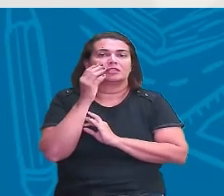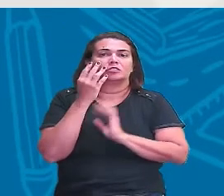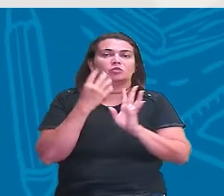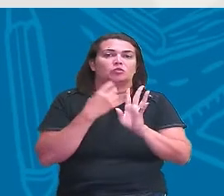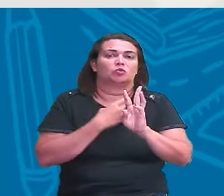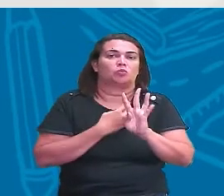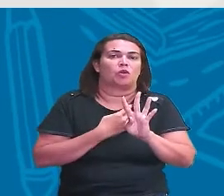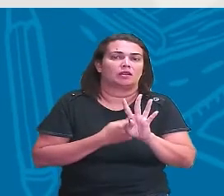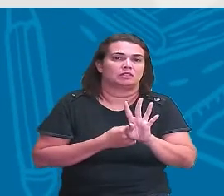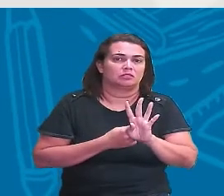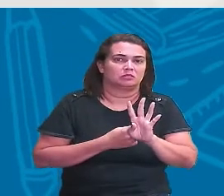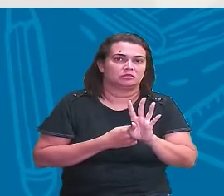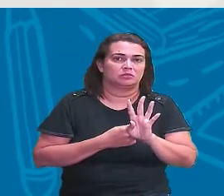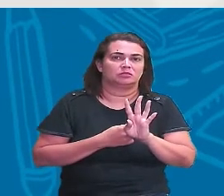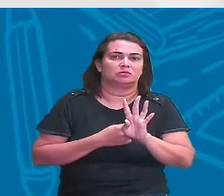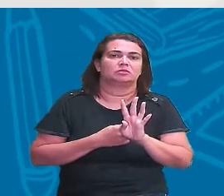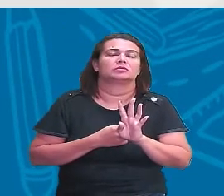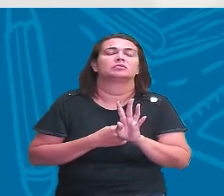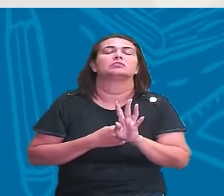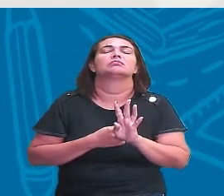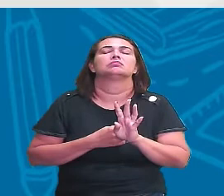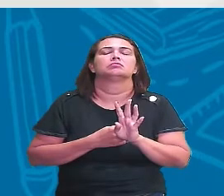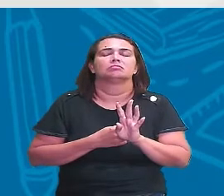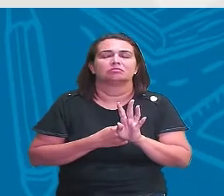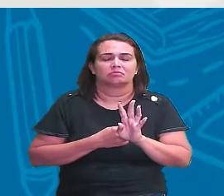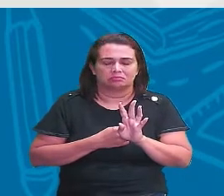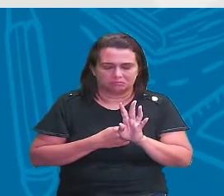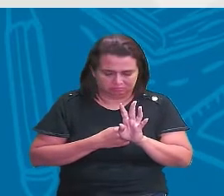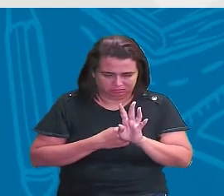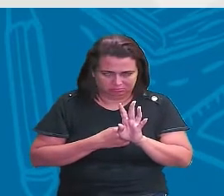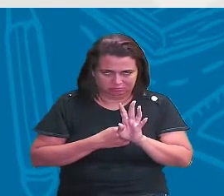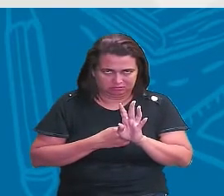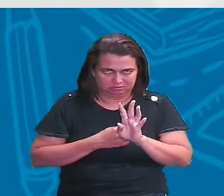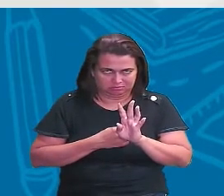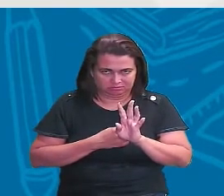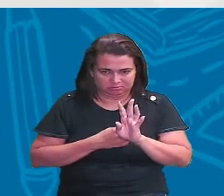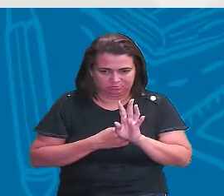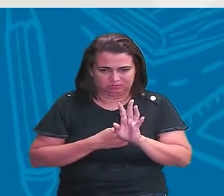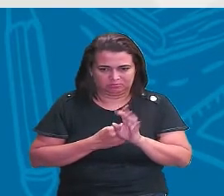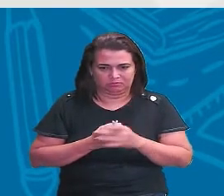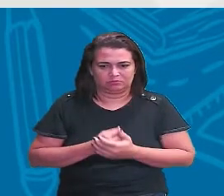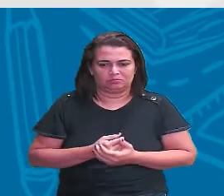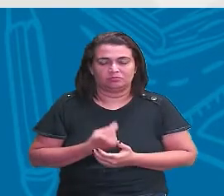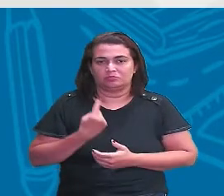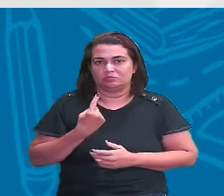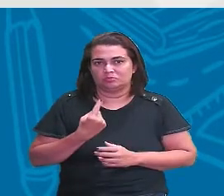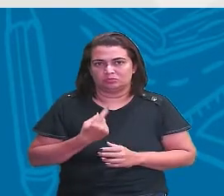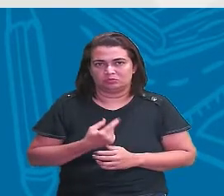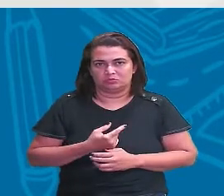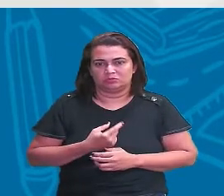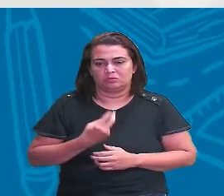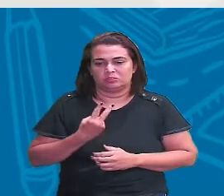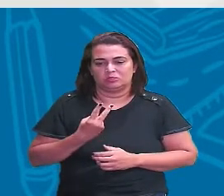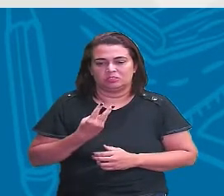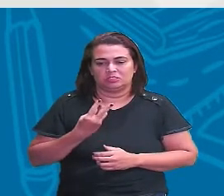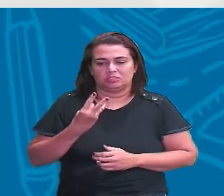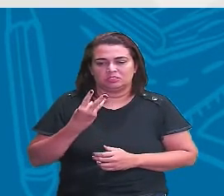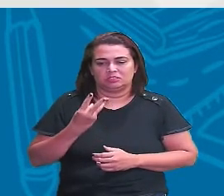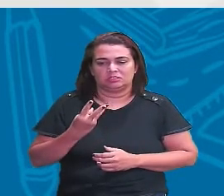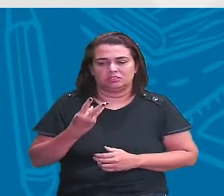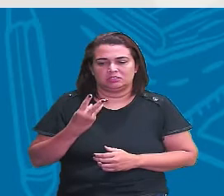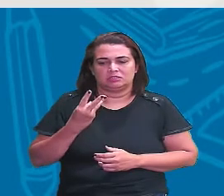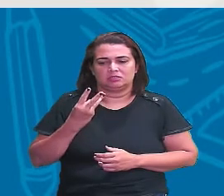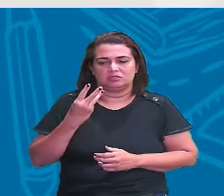se fosse uma palavra de 4 sílabas, né? Vejam só, se a gente for contar 1,